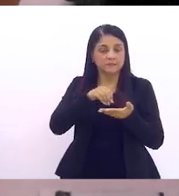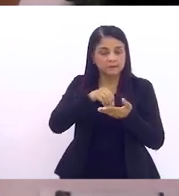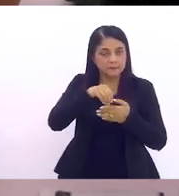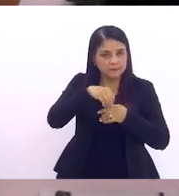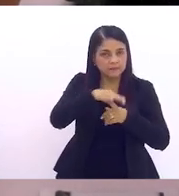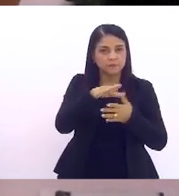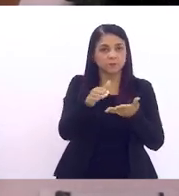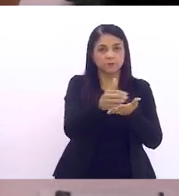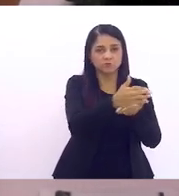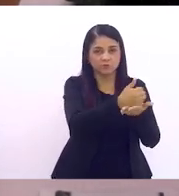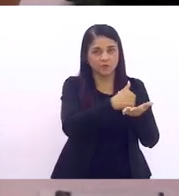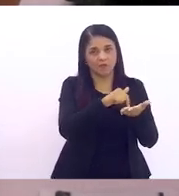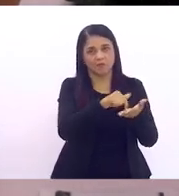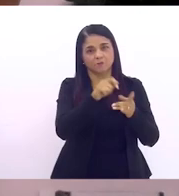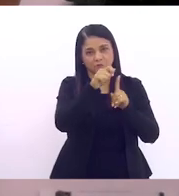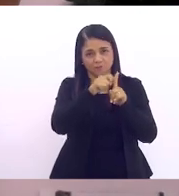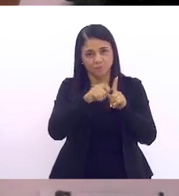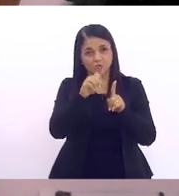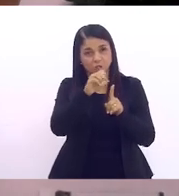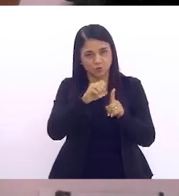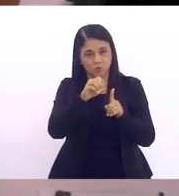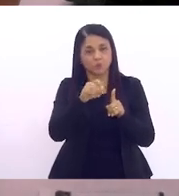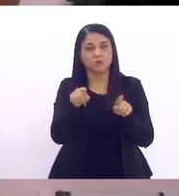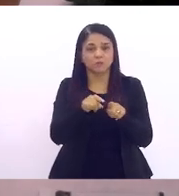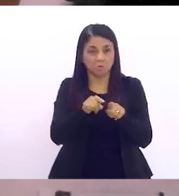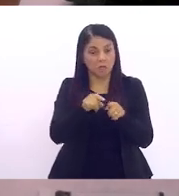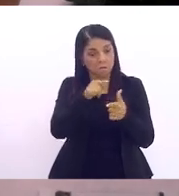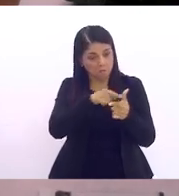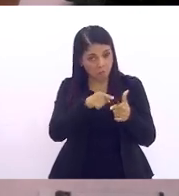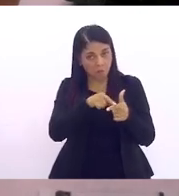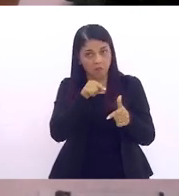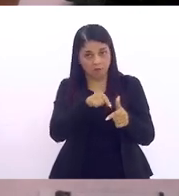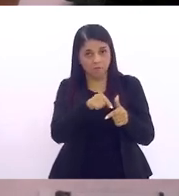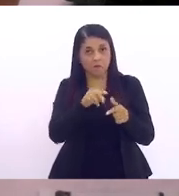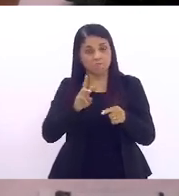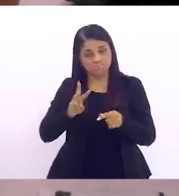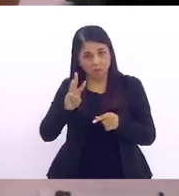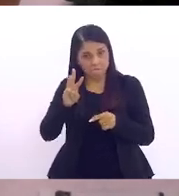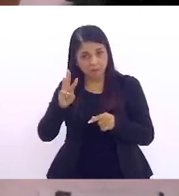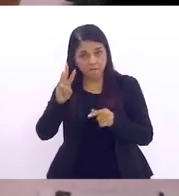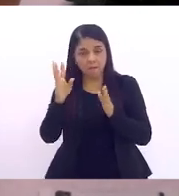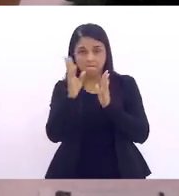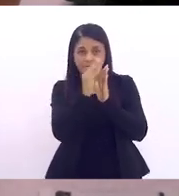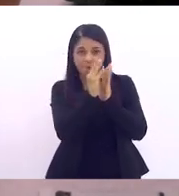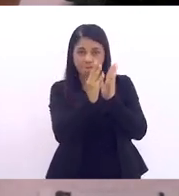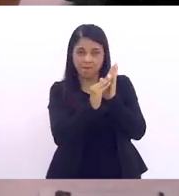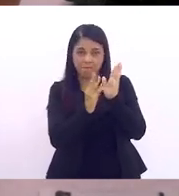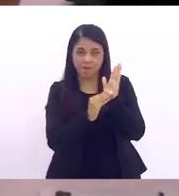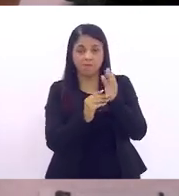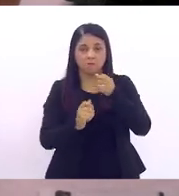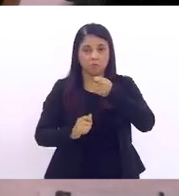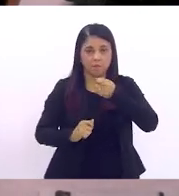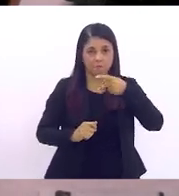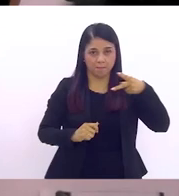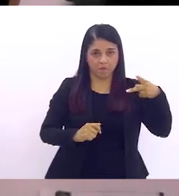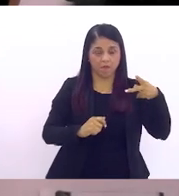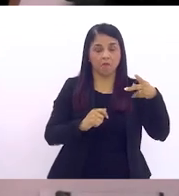outubro e esse problema nós colocamos inclusive nos nossos no site no aplicativo um comunicado